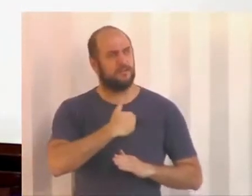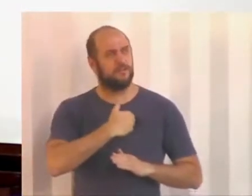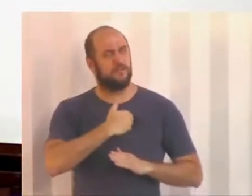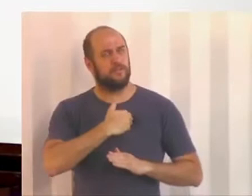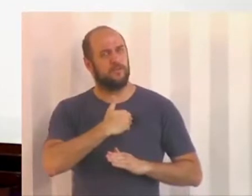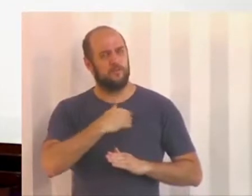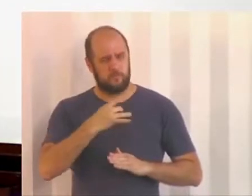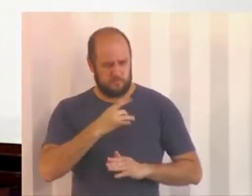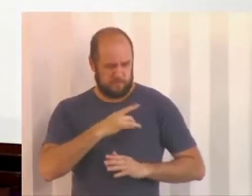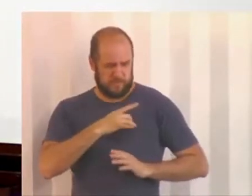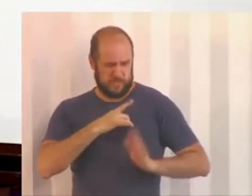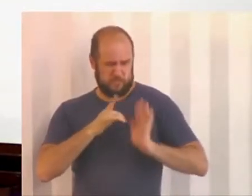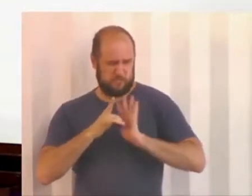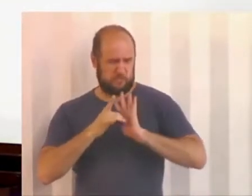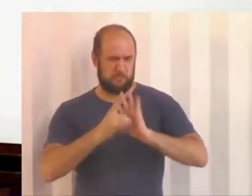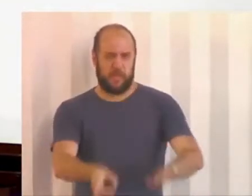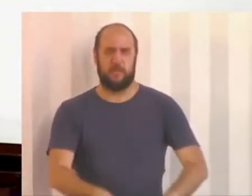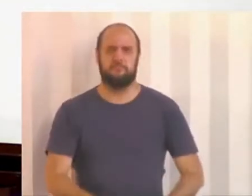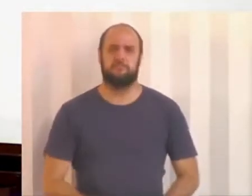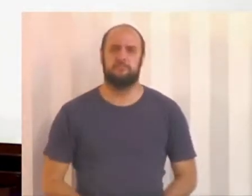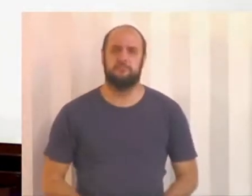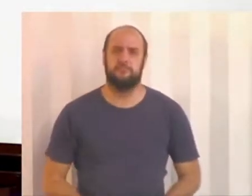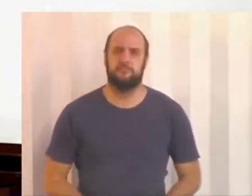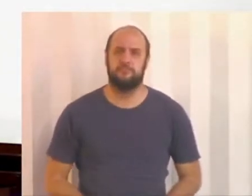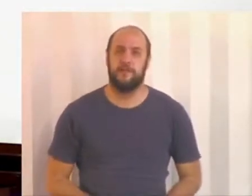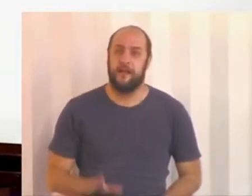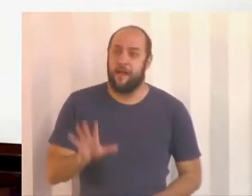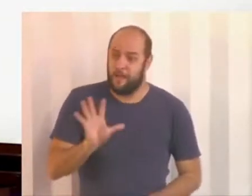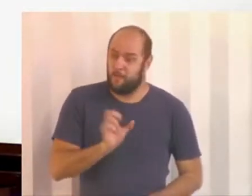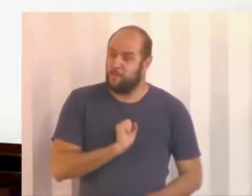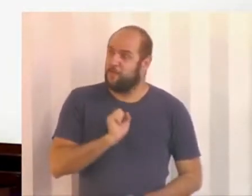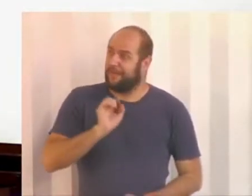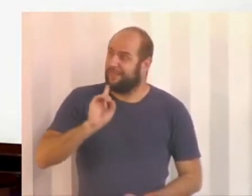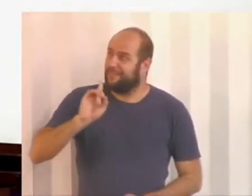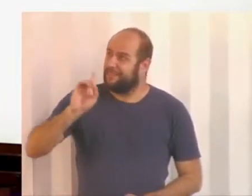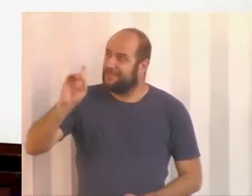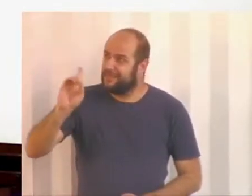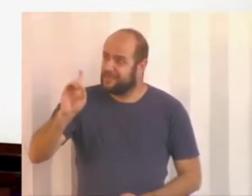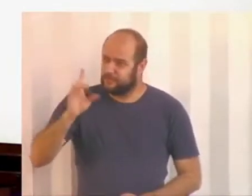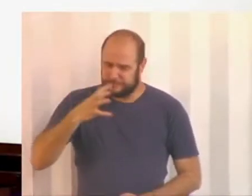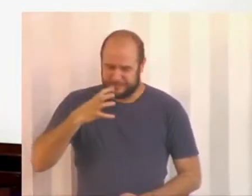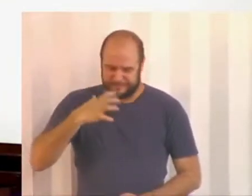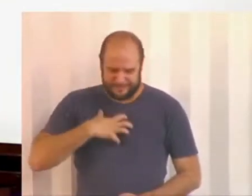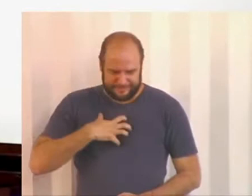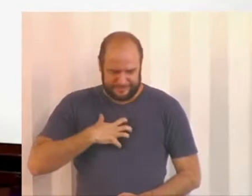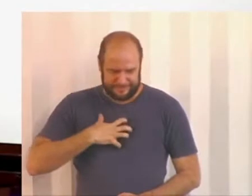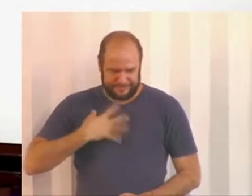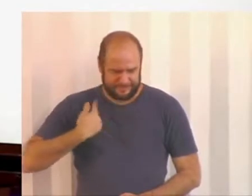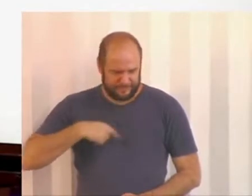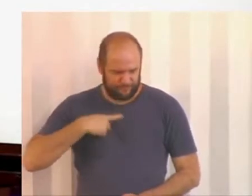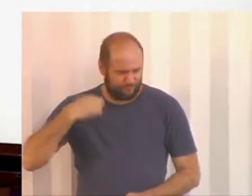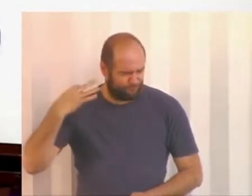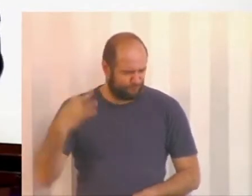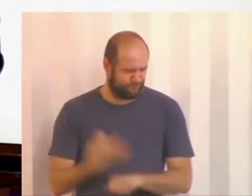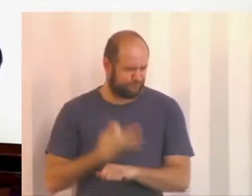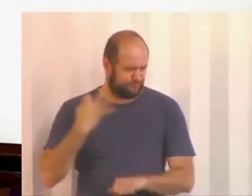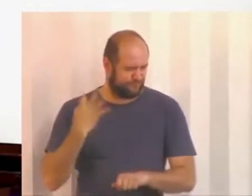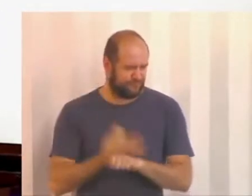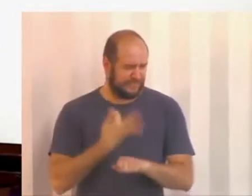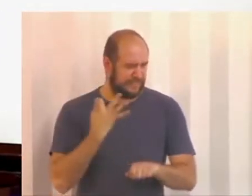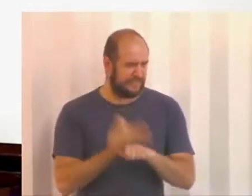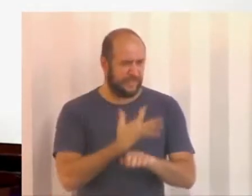quê? Medo. É o amor de Deus que nos leva a suportar o meu